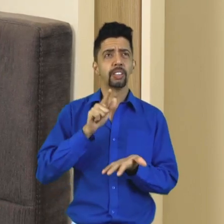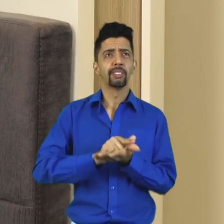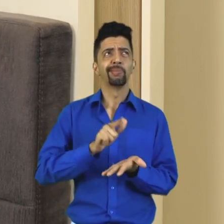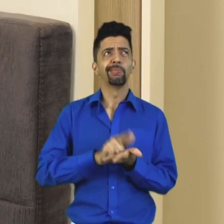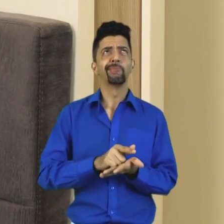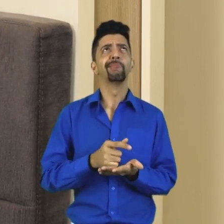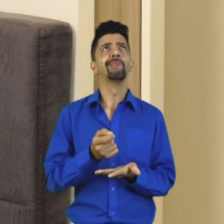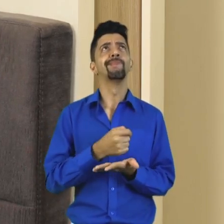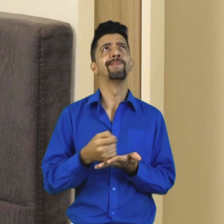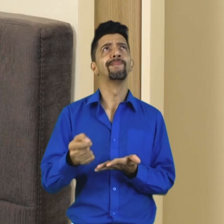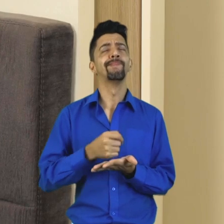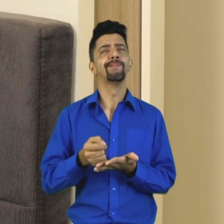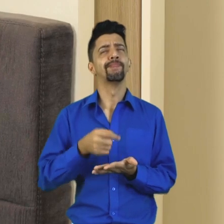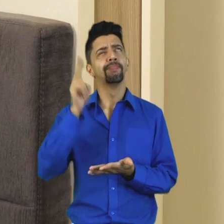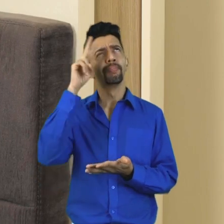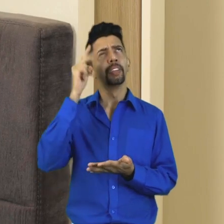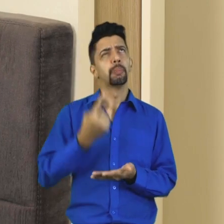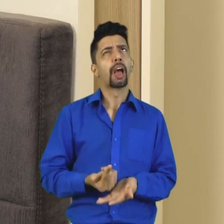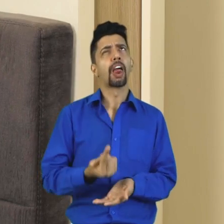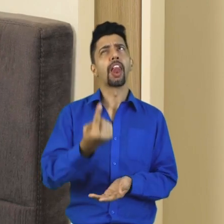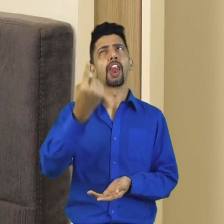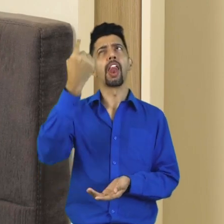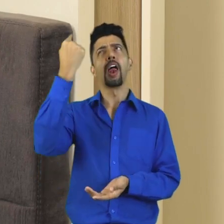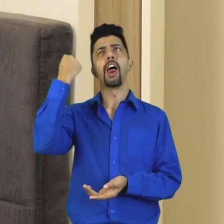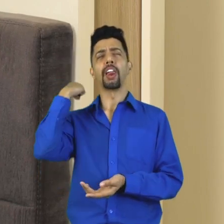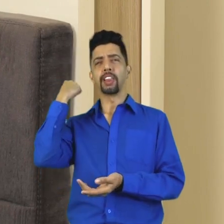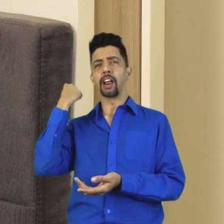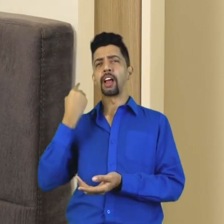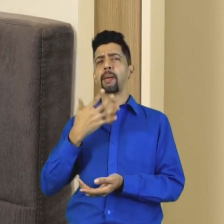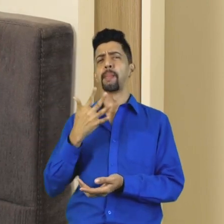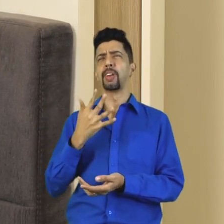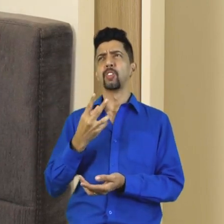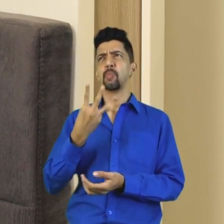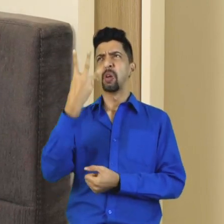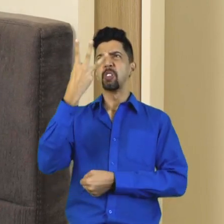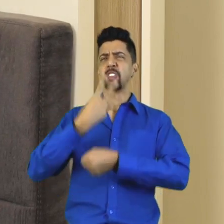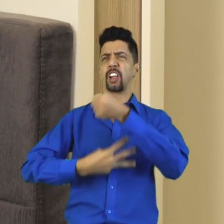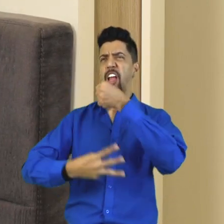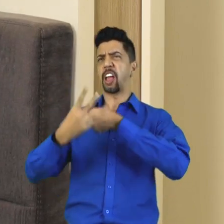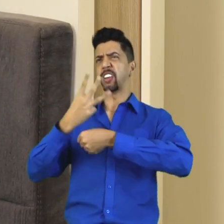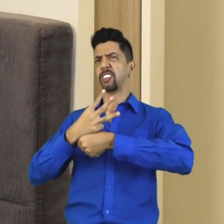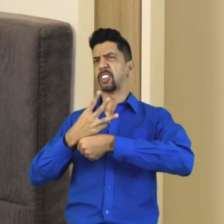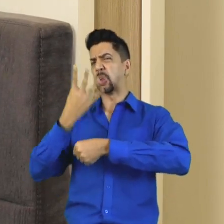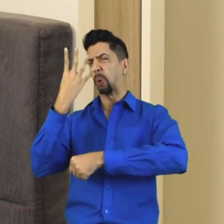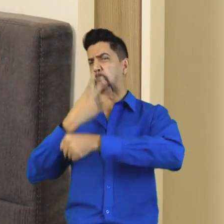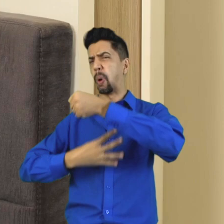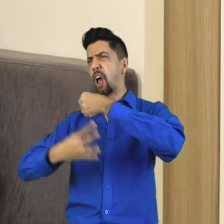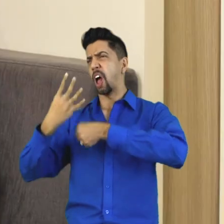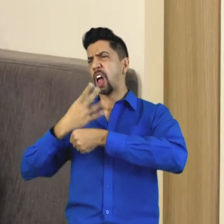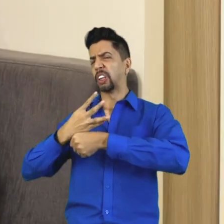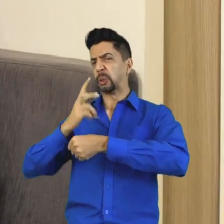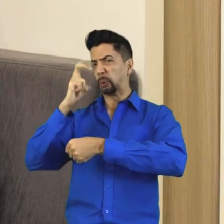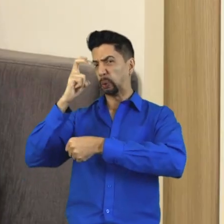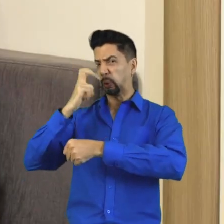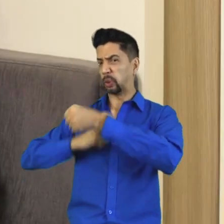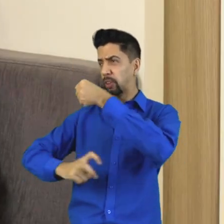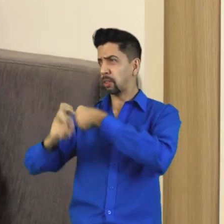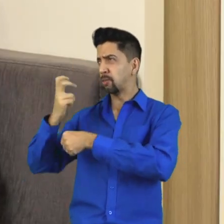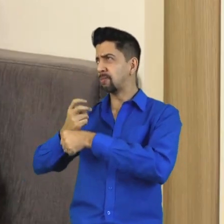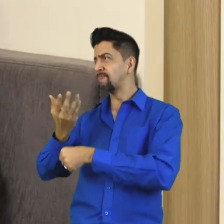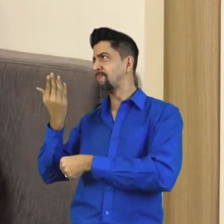ao túnel do tempo, voltasse lá atrás, há 3, 4, no máximo 5 anos. Você se